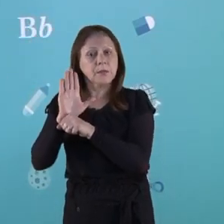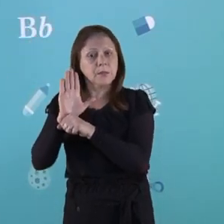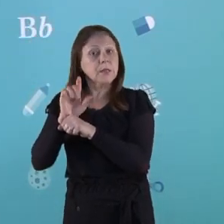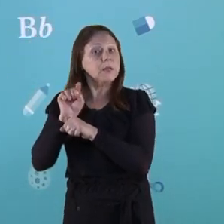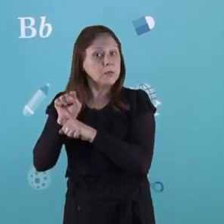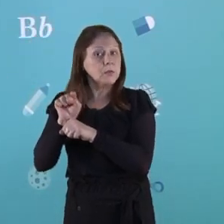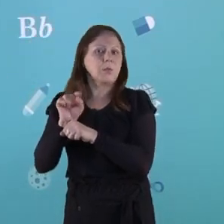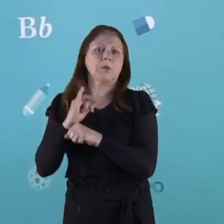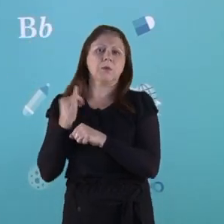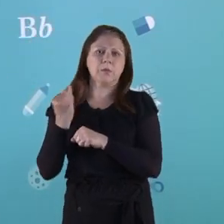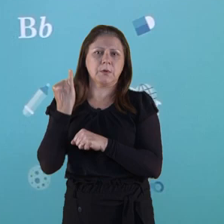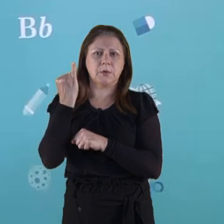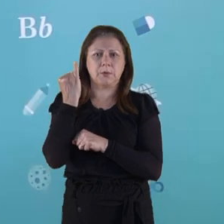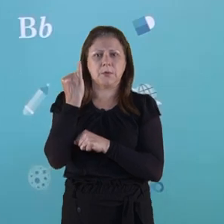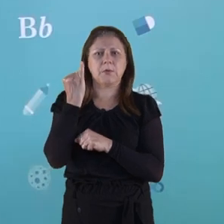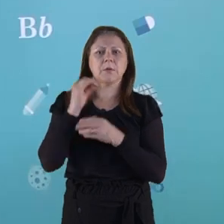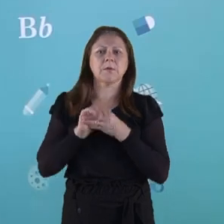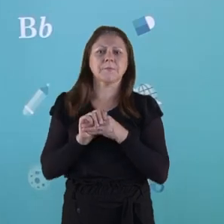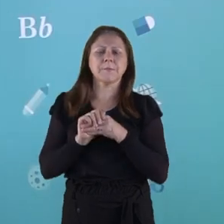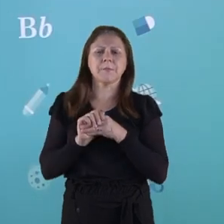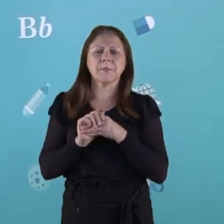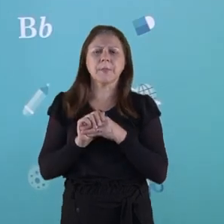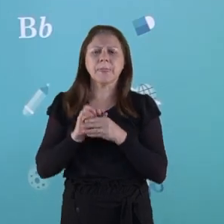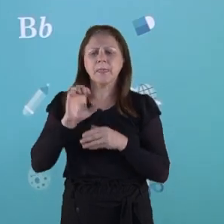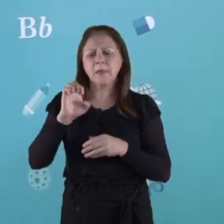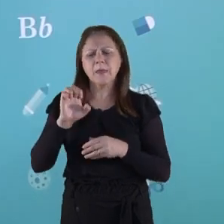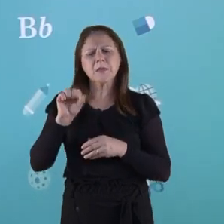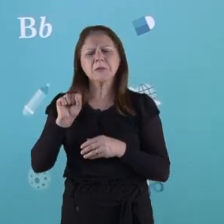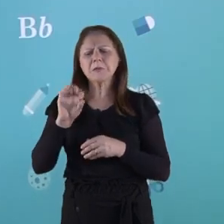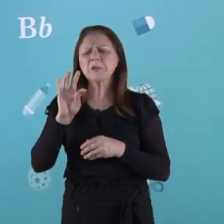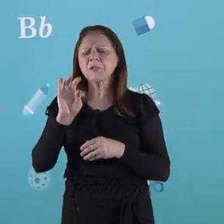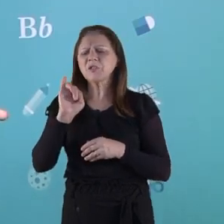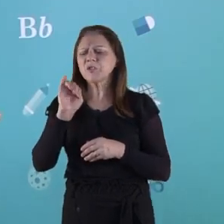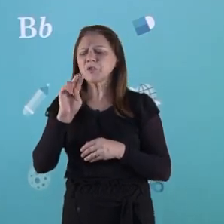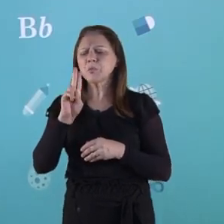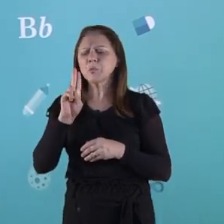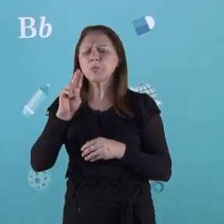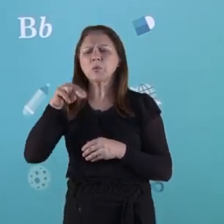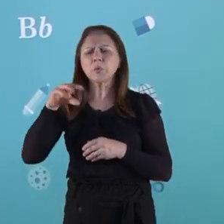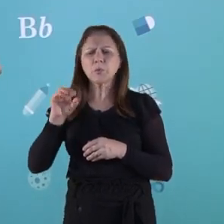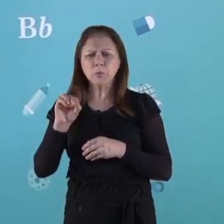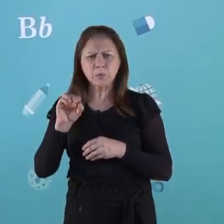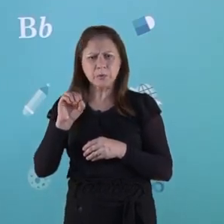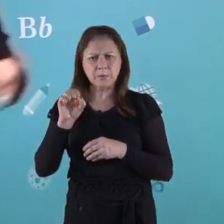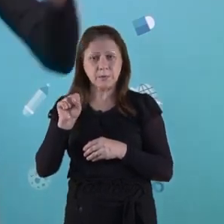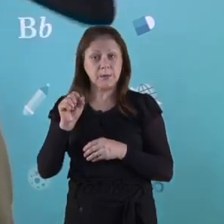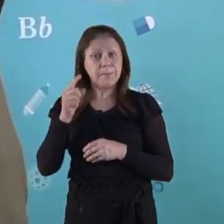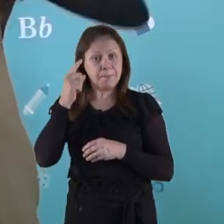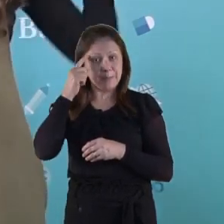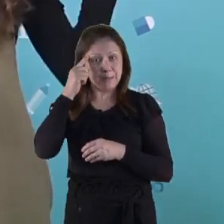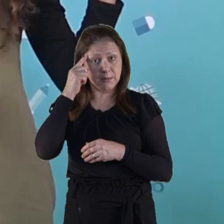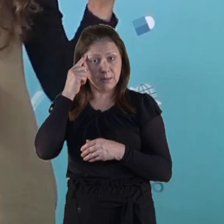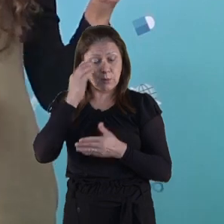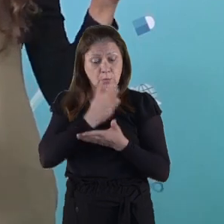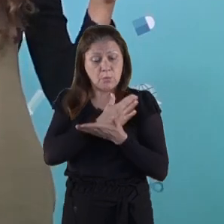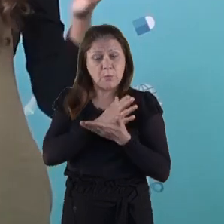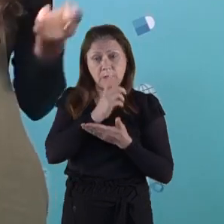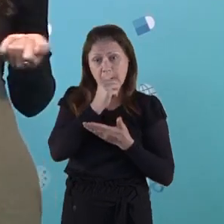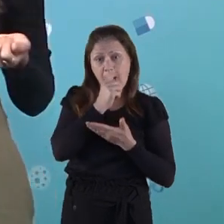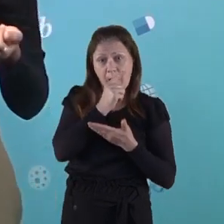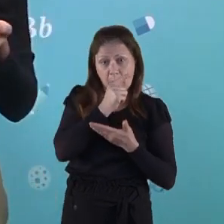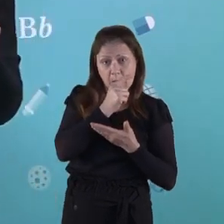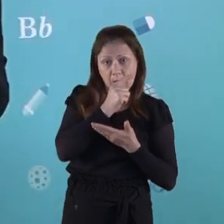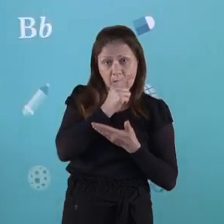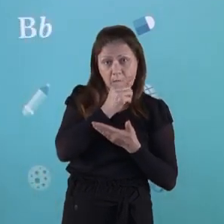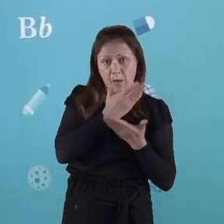que vai ser muito importante, né? Eu estou falando de estímulo e eu não falei para vocês o que é o estímulo. Então, vamos pensar lá no início da aula, quando eu falei